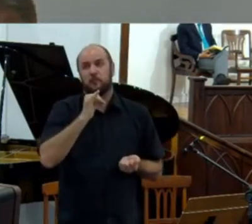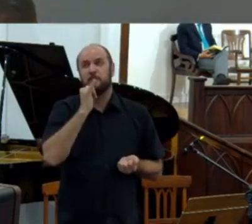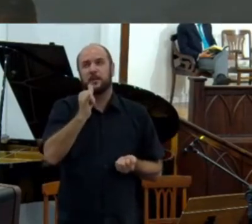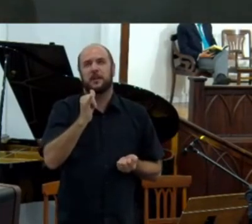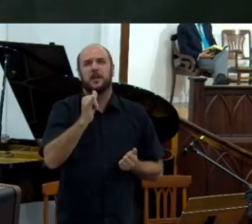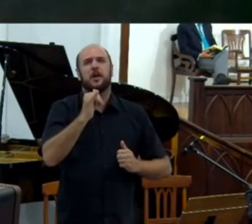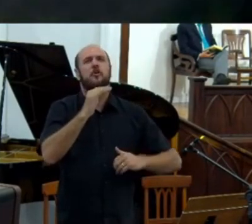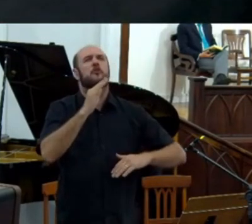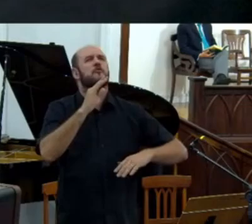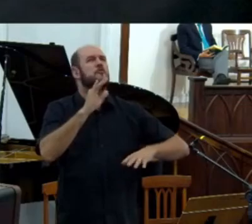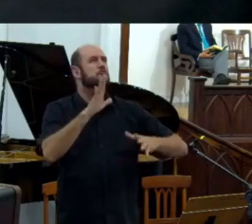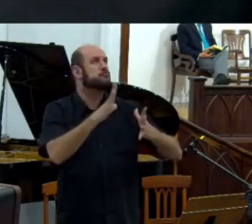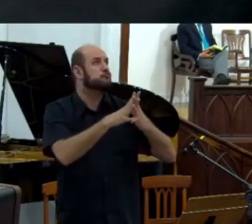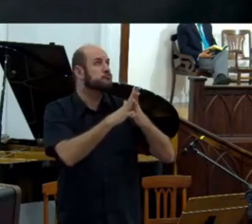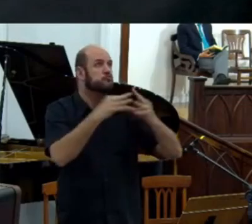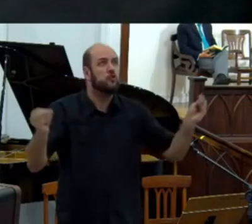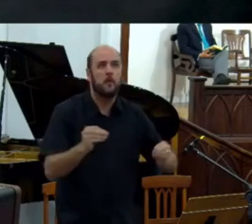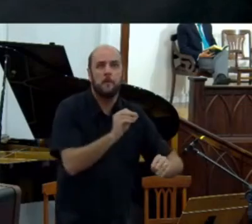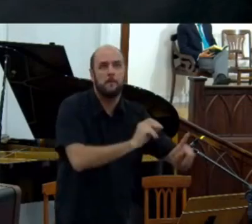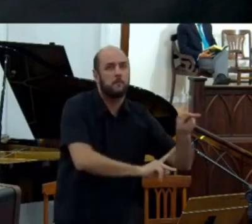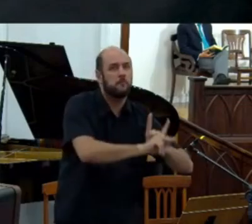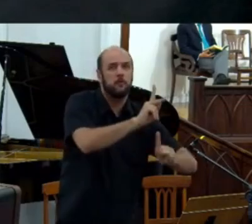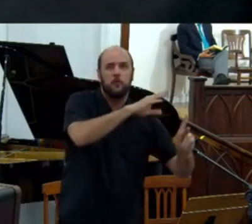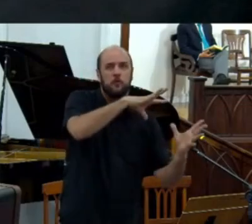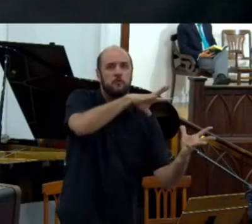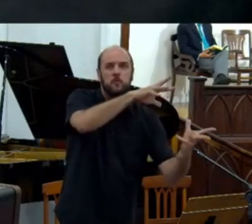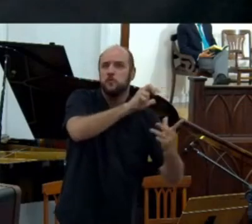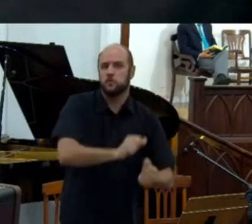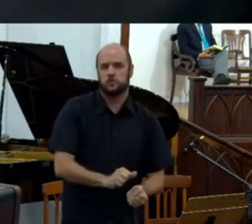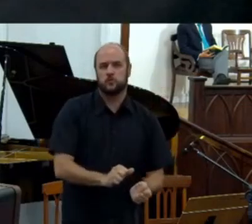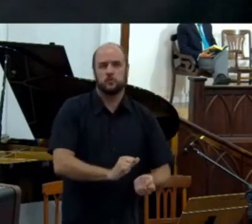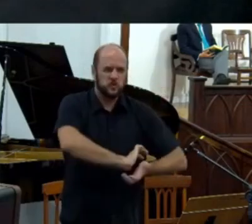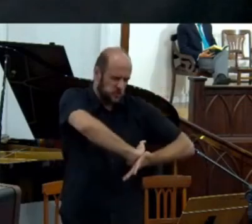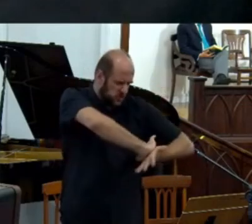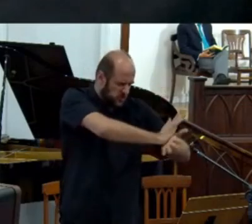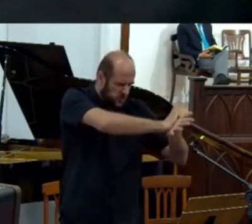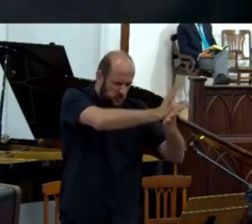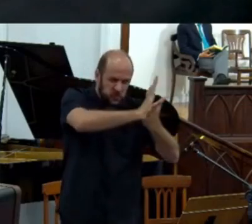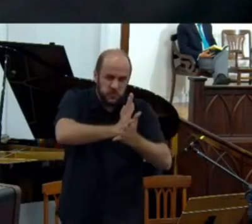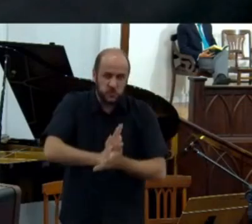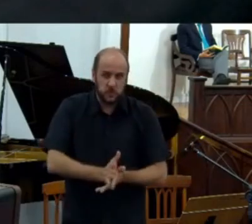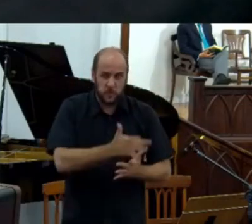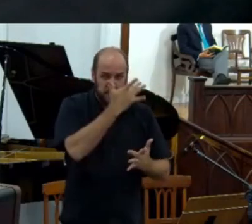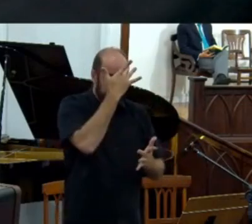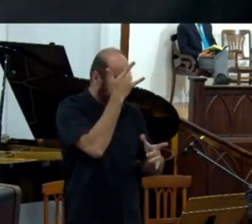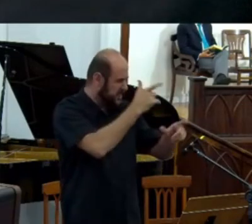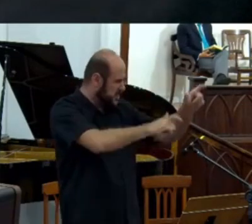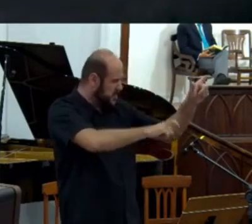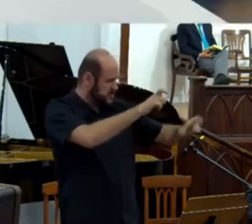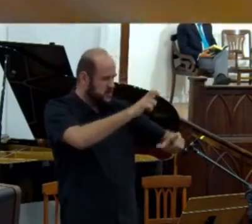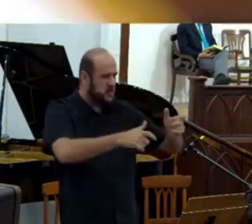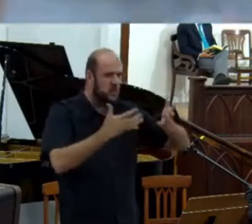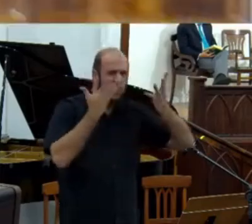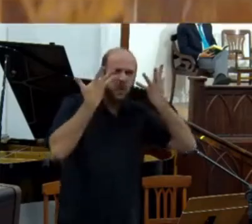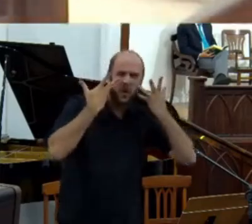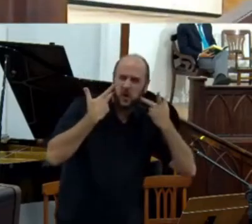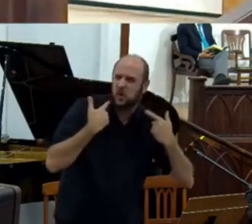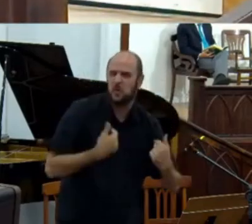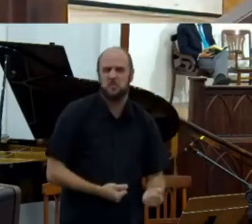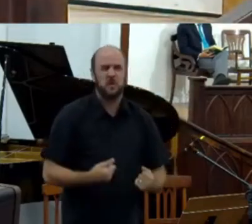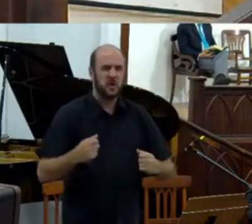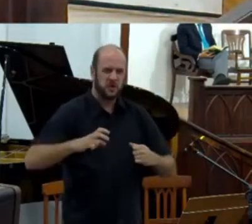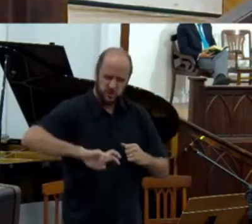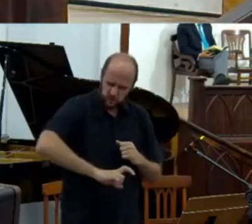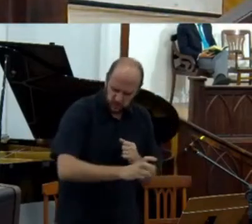farei desaparecer da face da terra o ser humano que criei. Destruirei não apenas as pessoas, mas também os animais, os seres